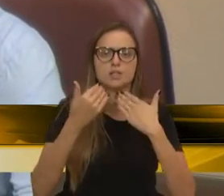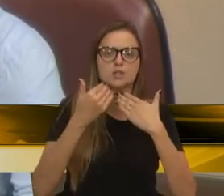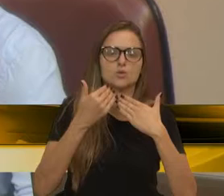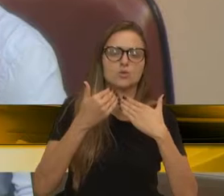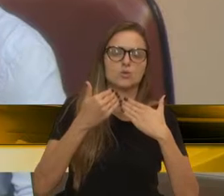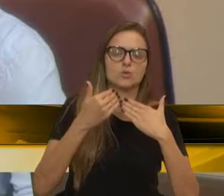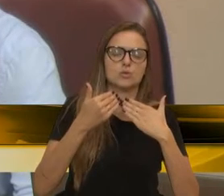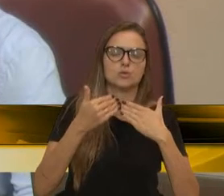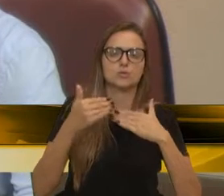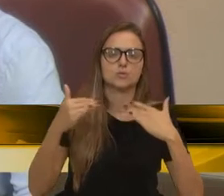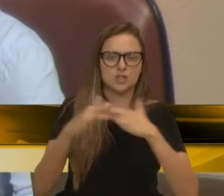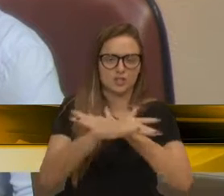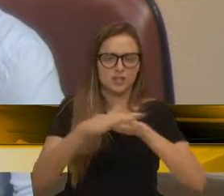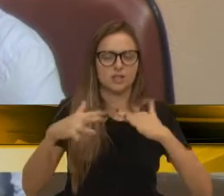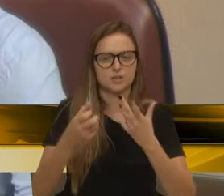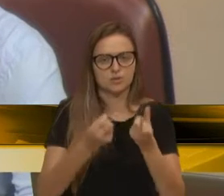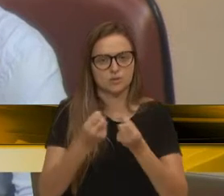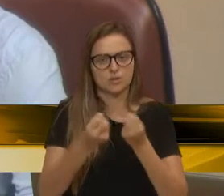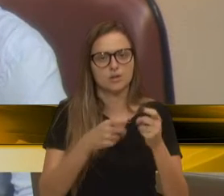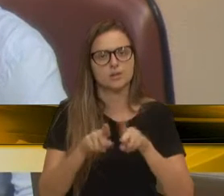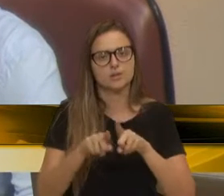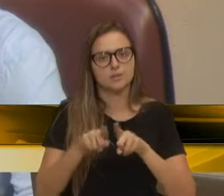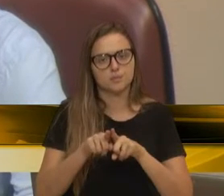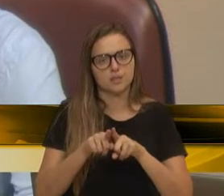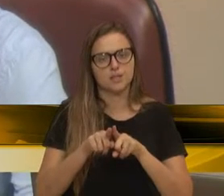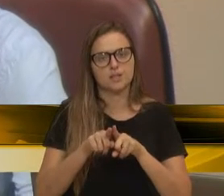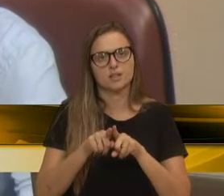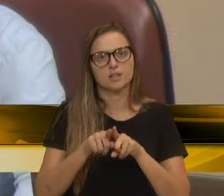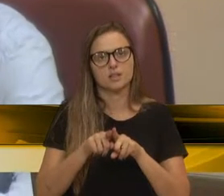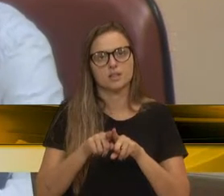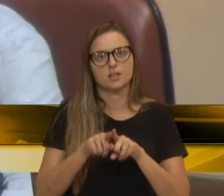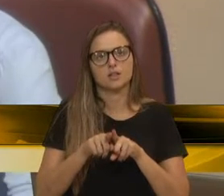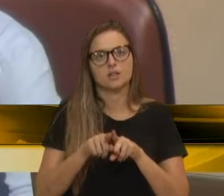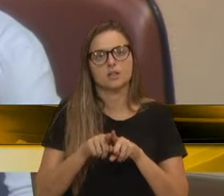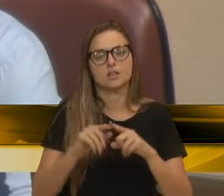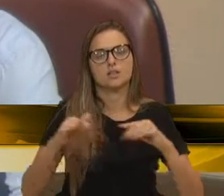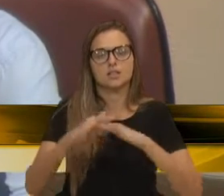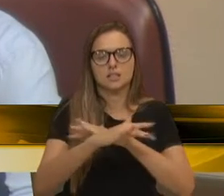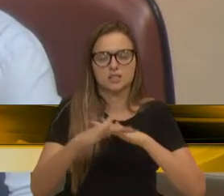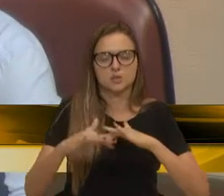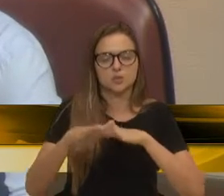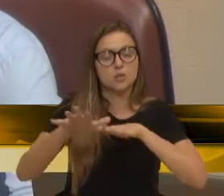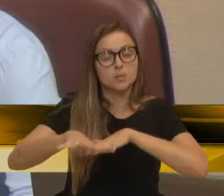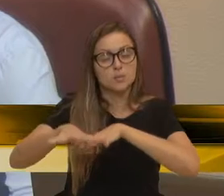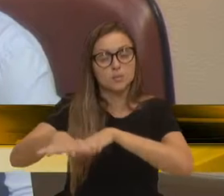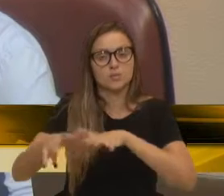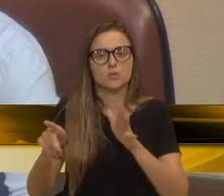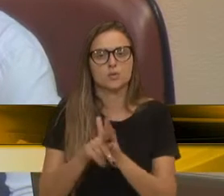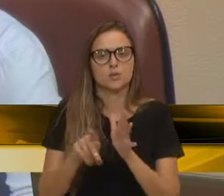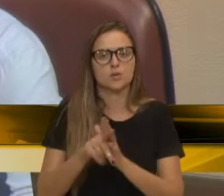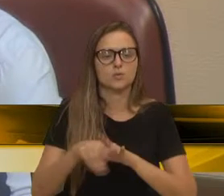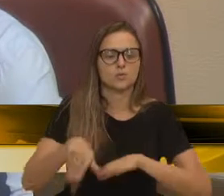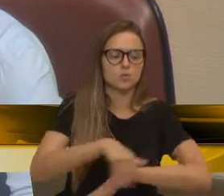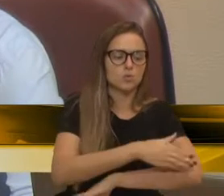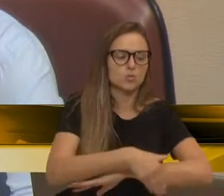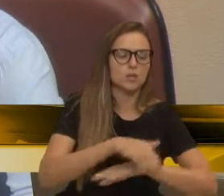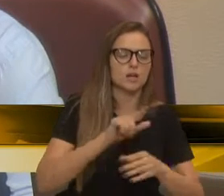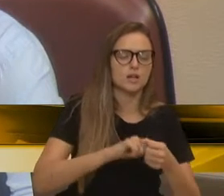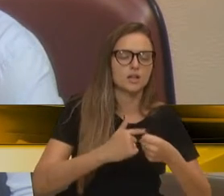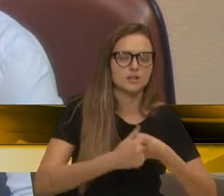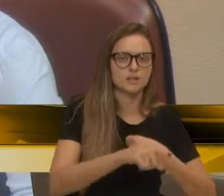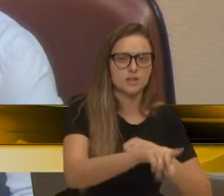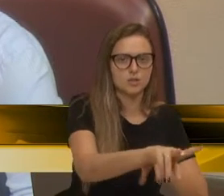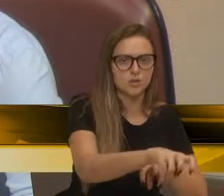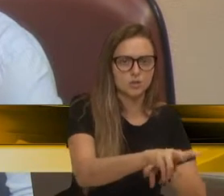opinar sobre matéria pertinente ao tráfego ao tráfego tráfego e trânsito municipal urbana e rural zelar pela